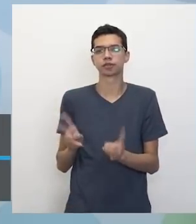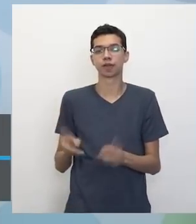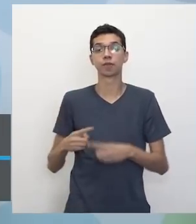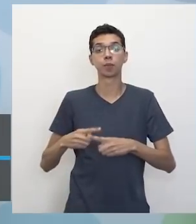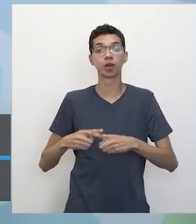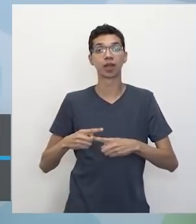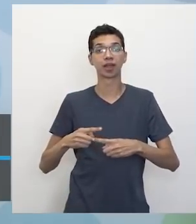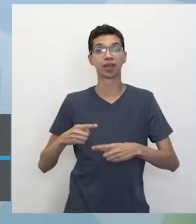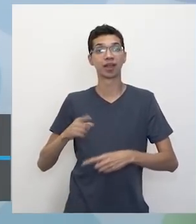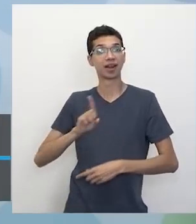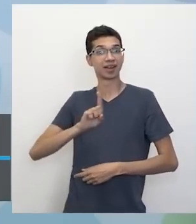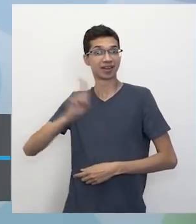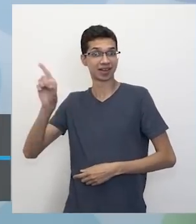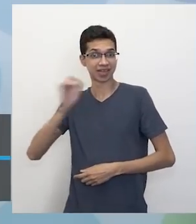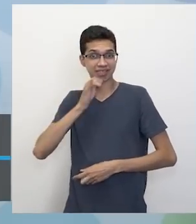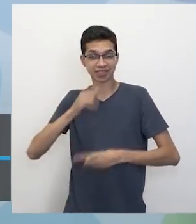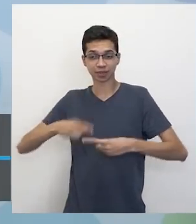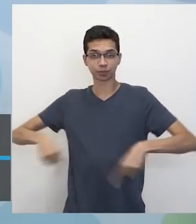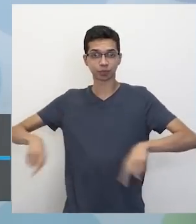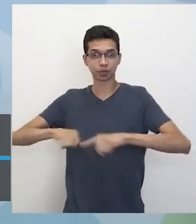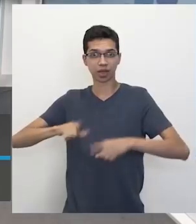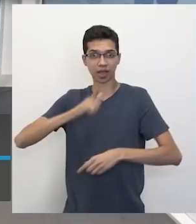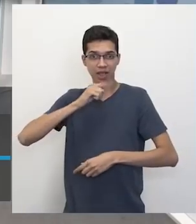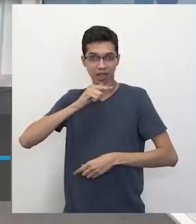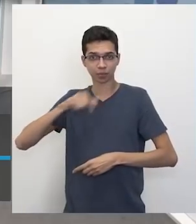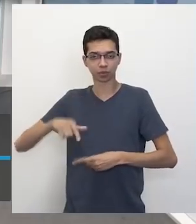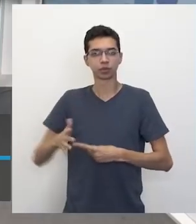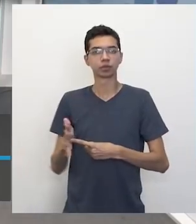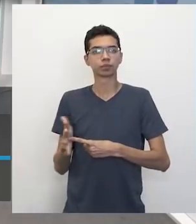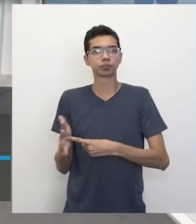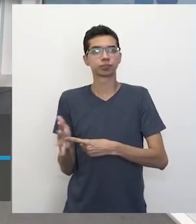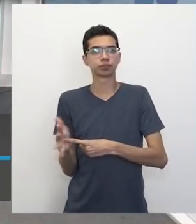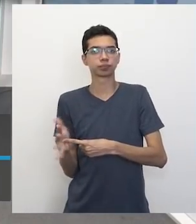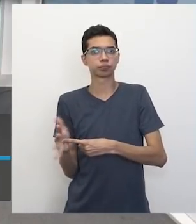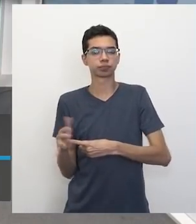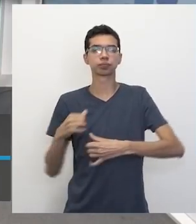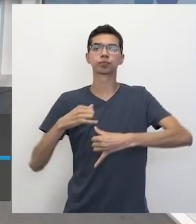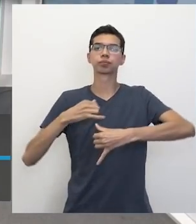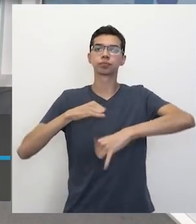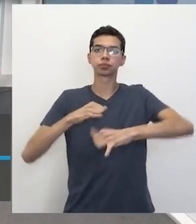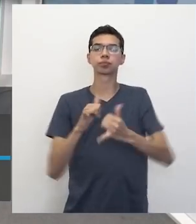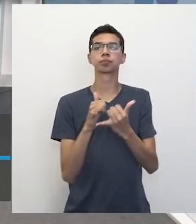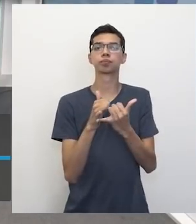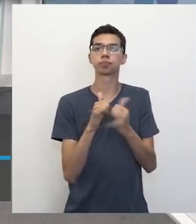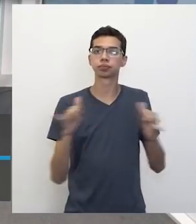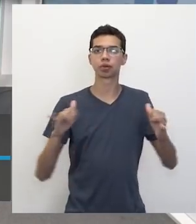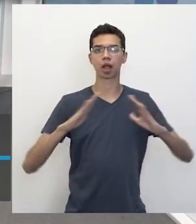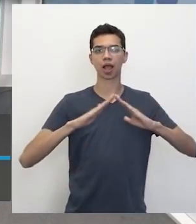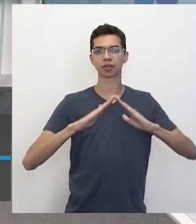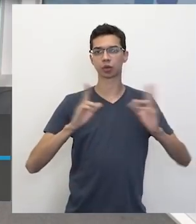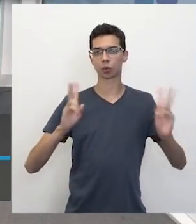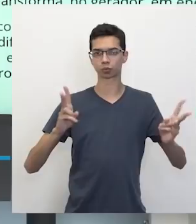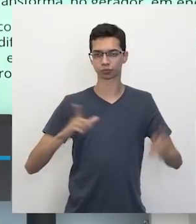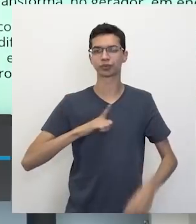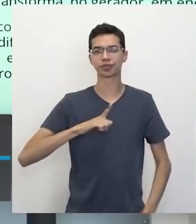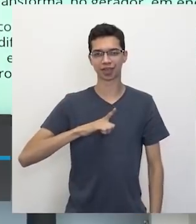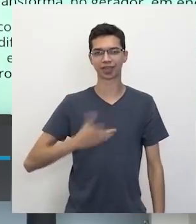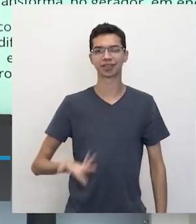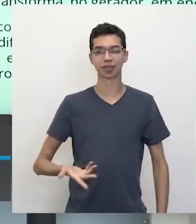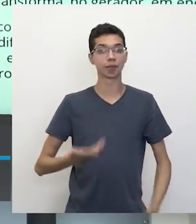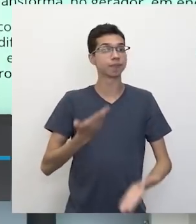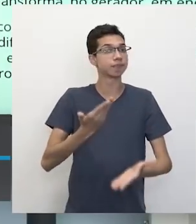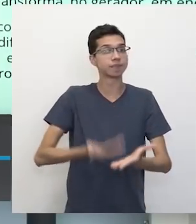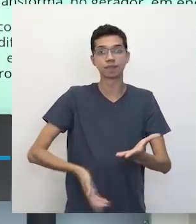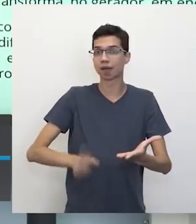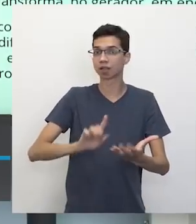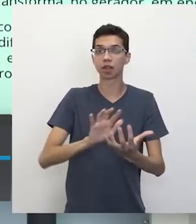na usina e é transformada em nossa casa, né? Exatamente. Qual é a ideia? Que a energia, ela não se perde e ela não se cria, ela se transforma.